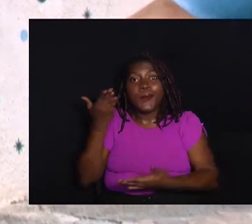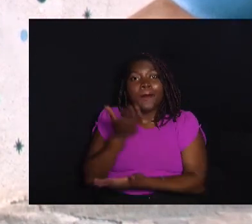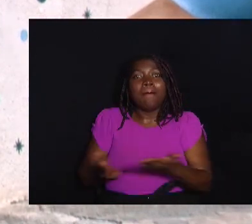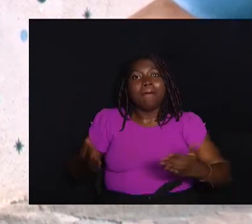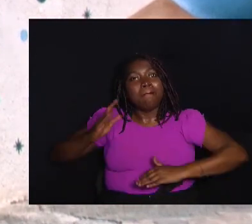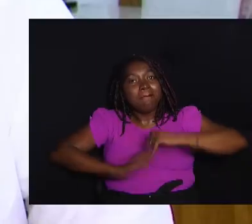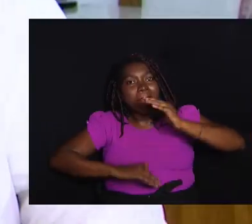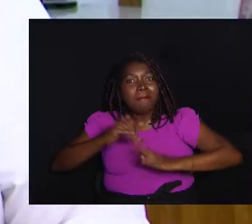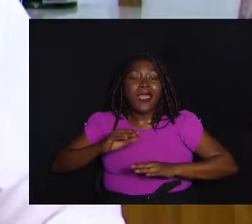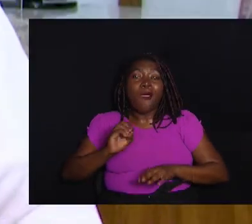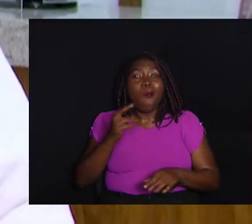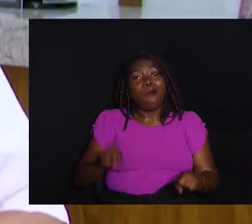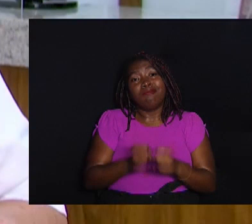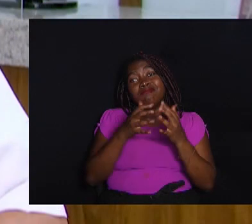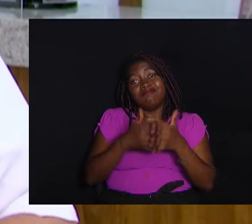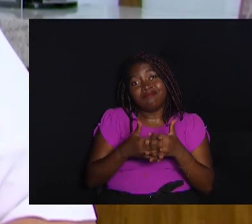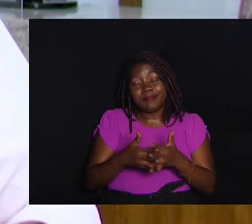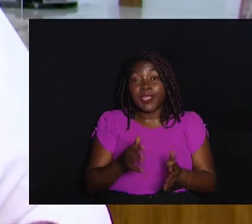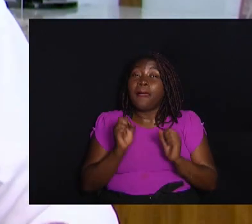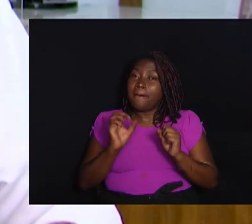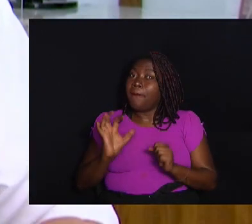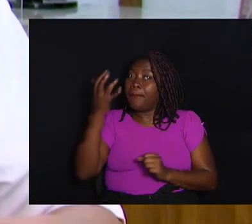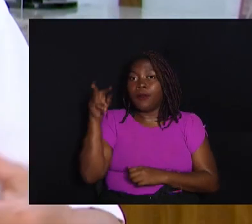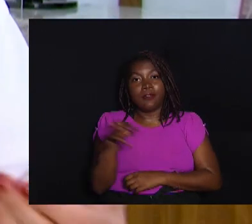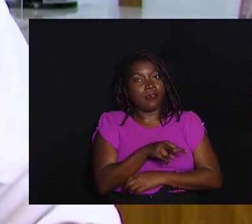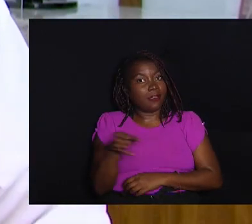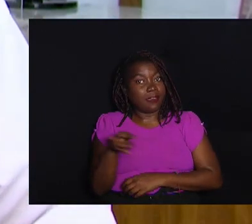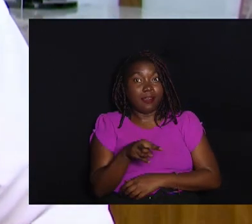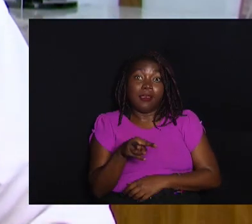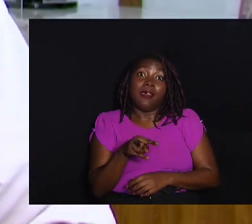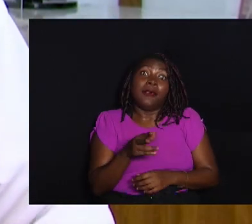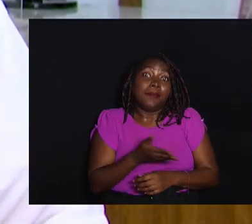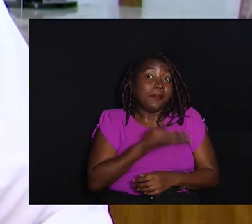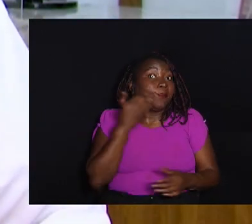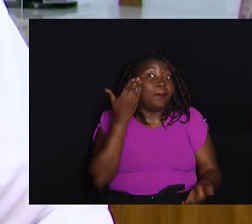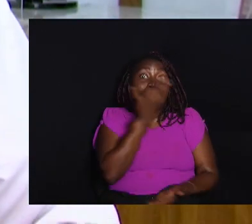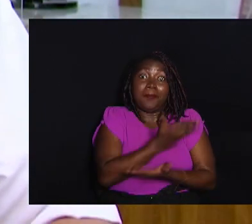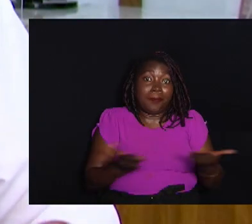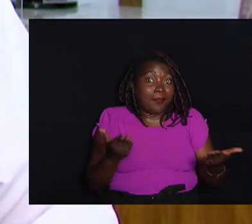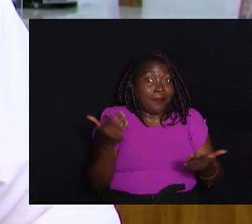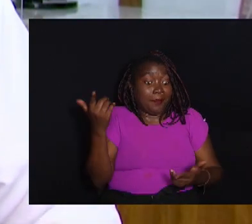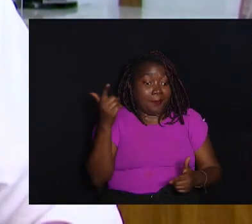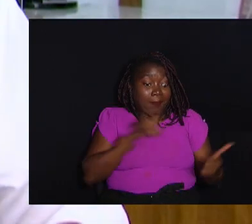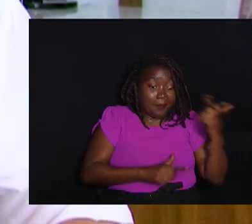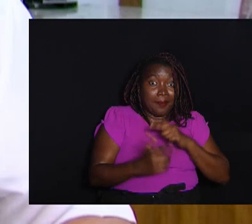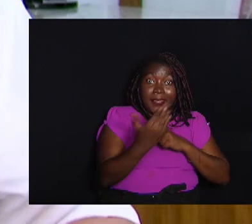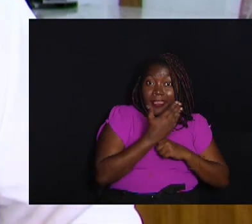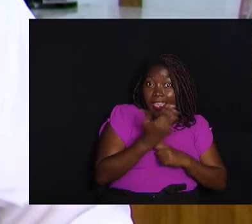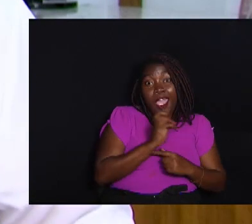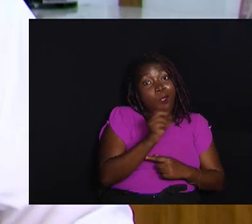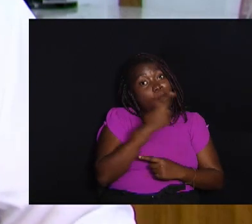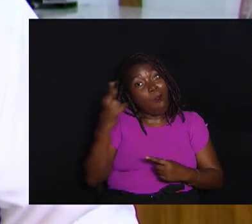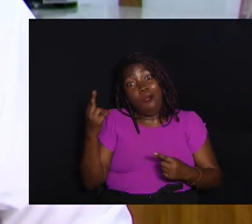ou venha a estragar. Pode acontecer as duas coisas, ele pode perder a funcionalidade ou pode